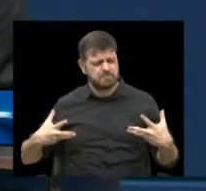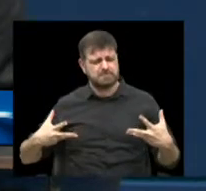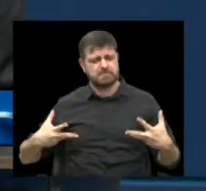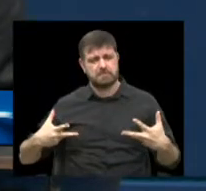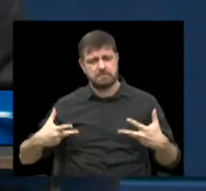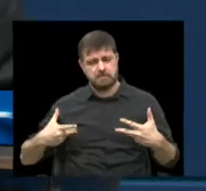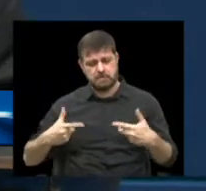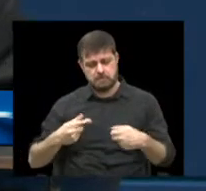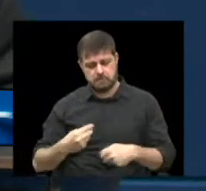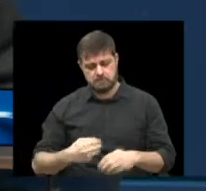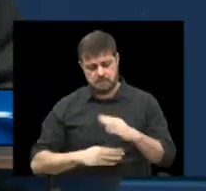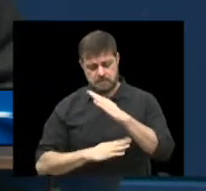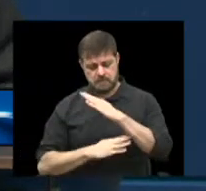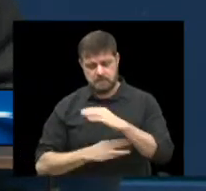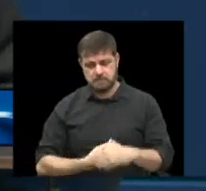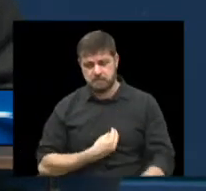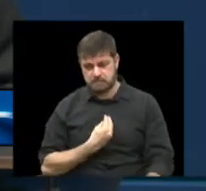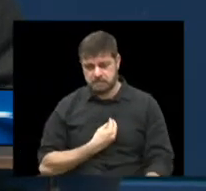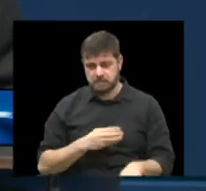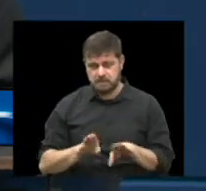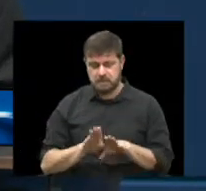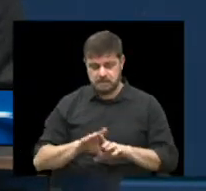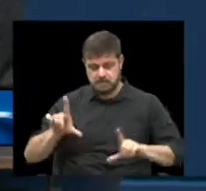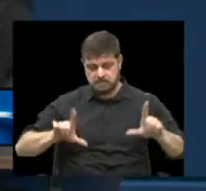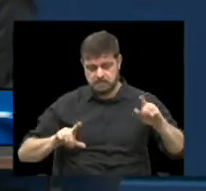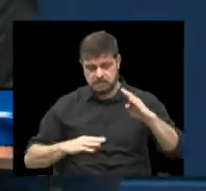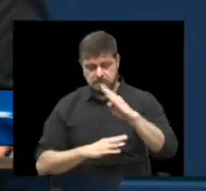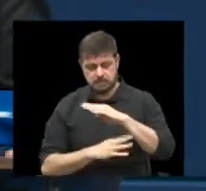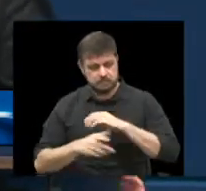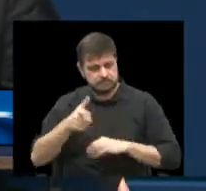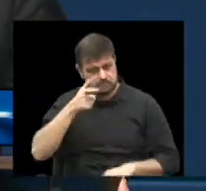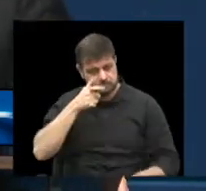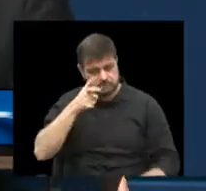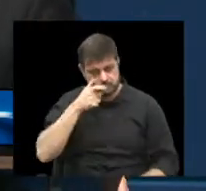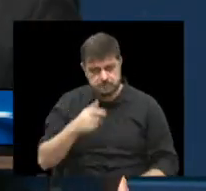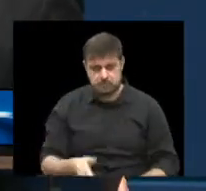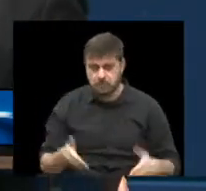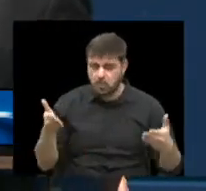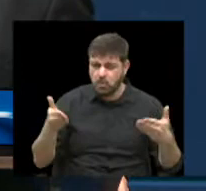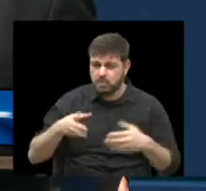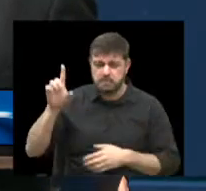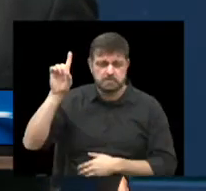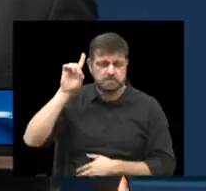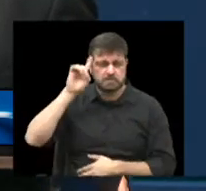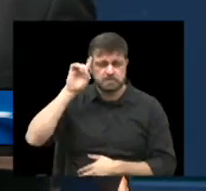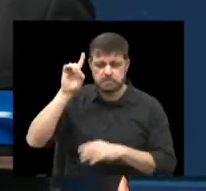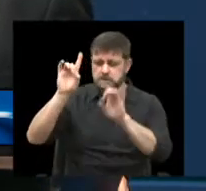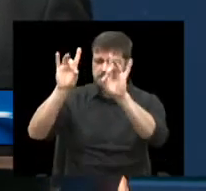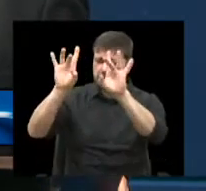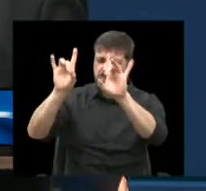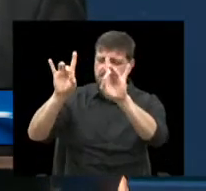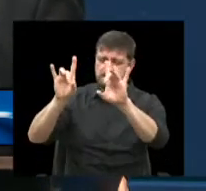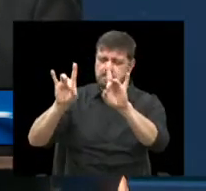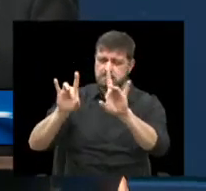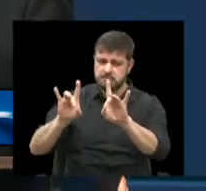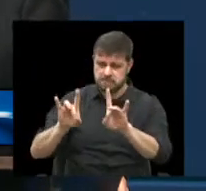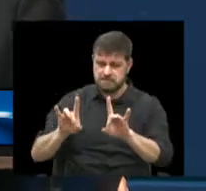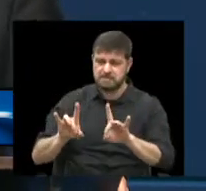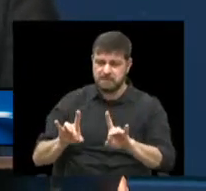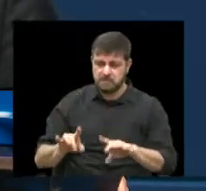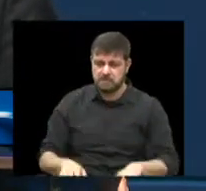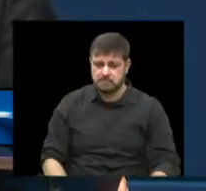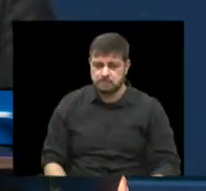aqui no plenário da Câmara que nos acompanham pela TV Câmara, que hoje é um dia muito especial